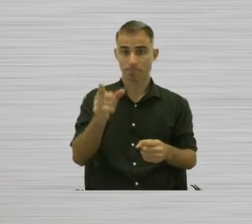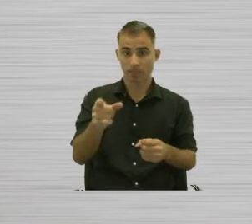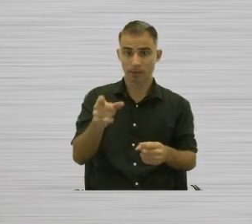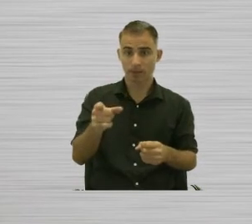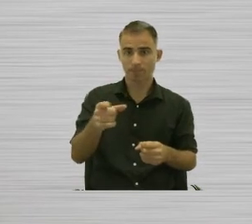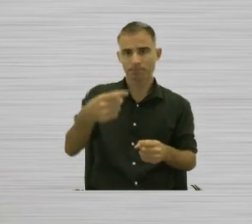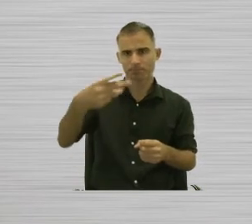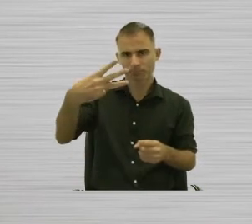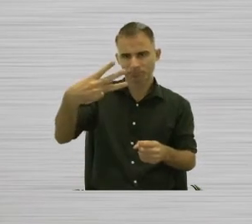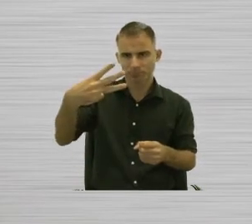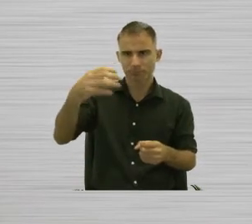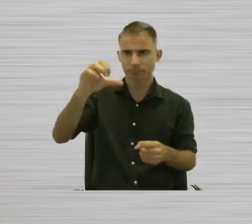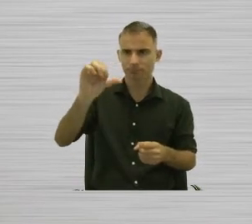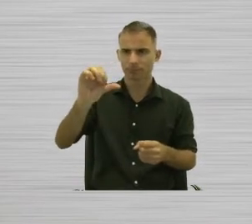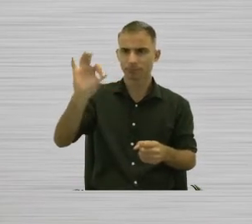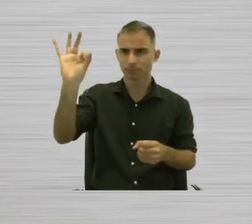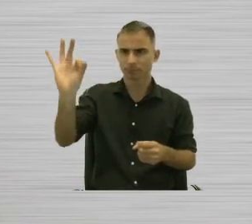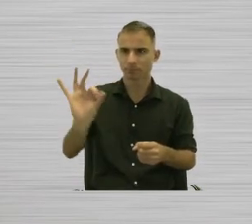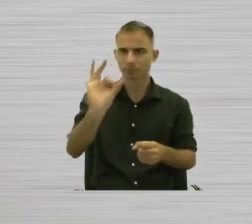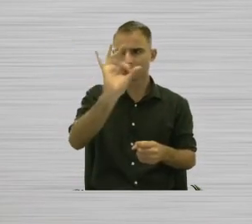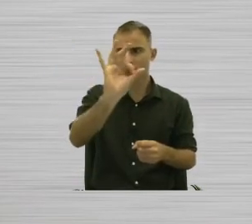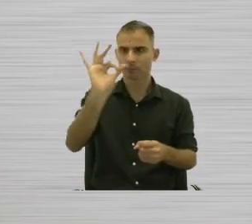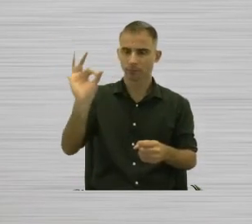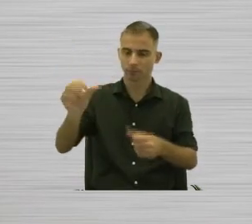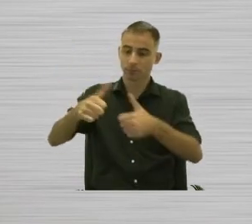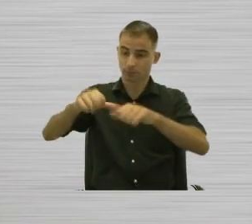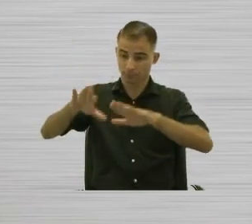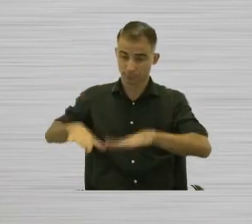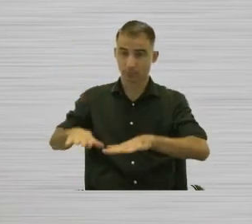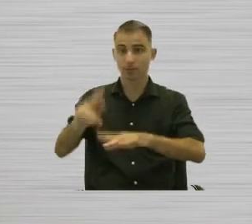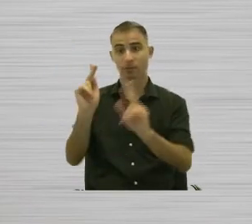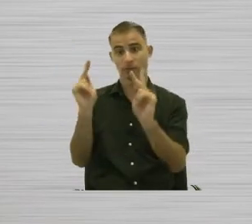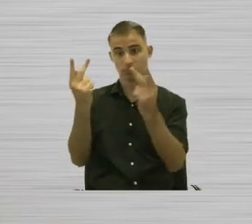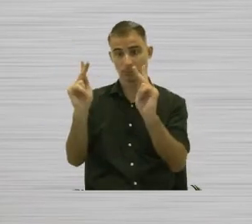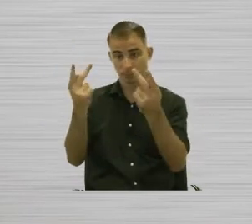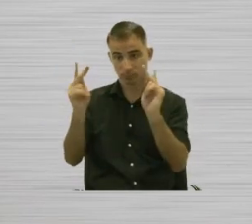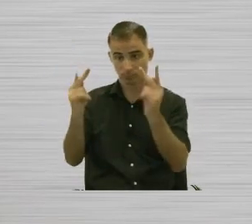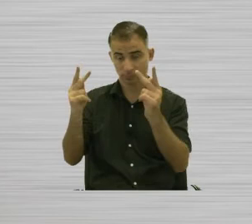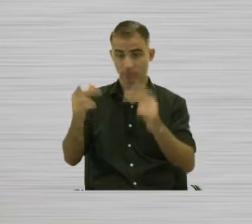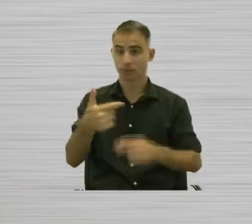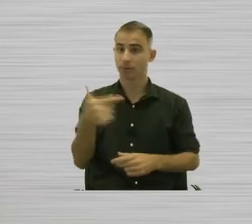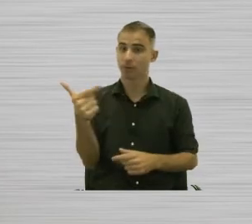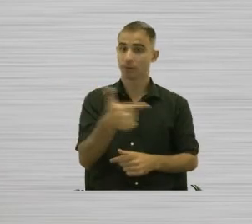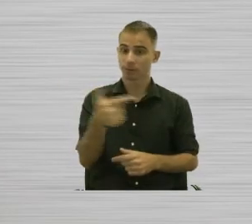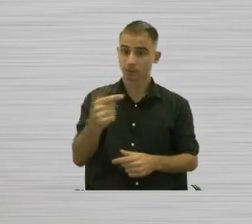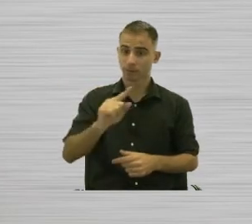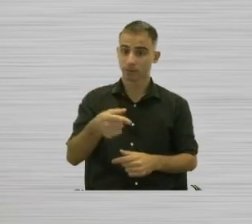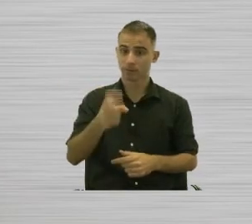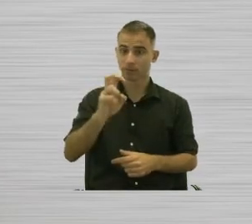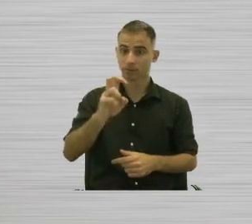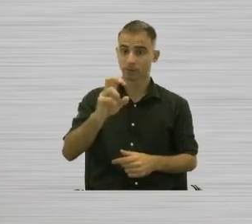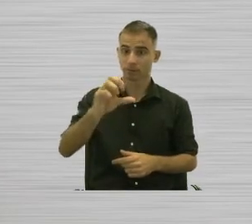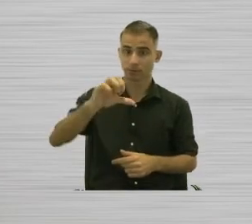de 30% que vai para Campinas, 22% para Sumaré e 7% dos demais